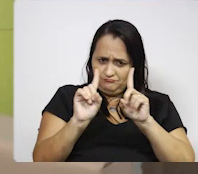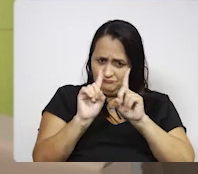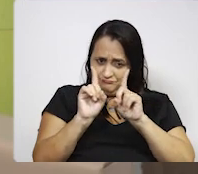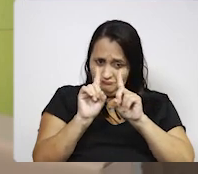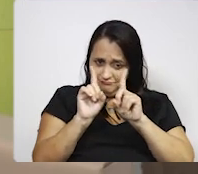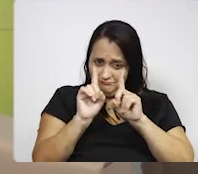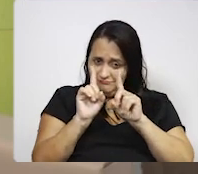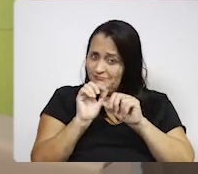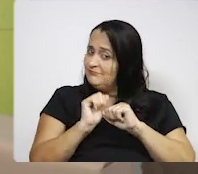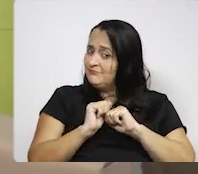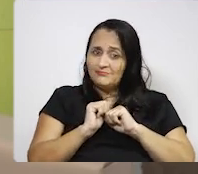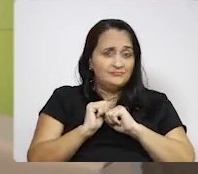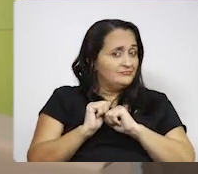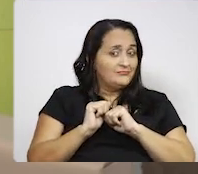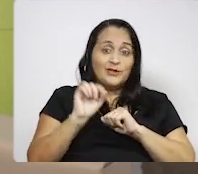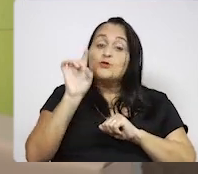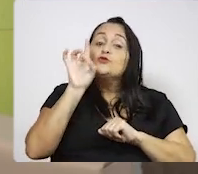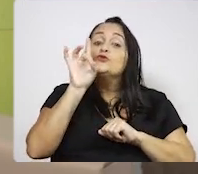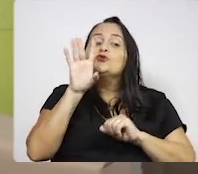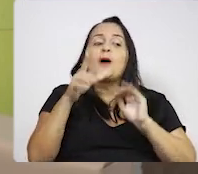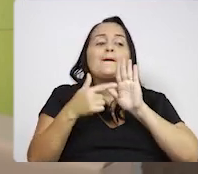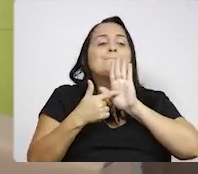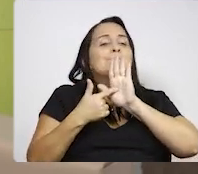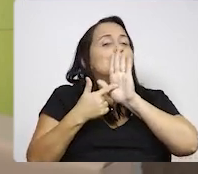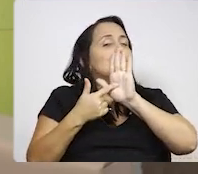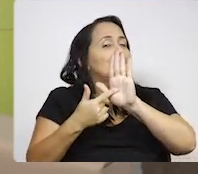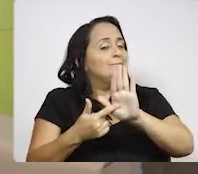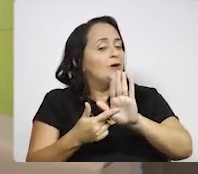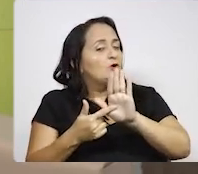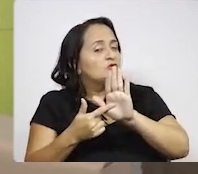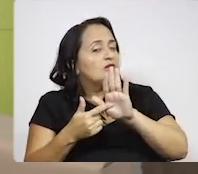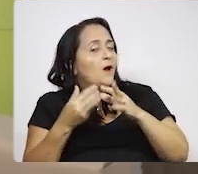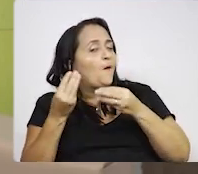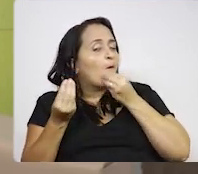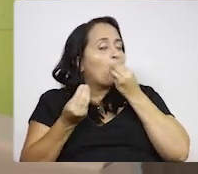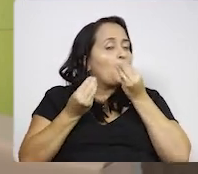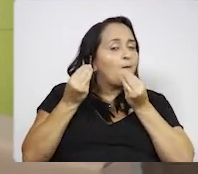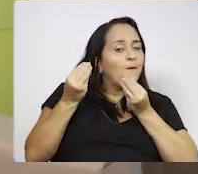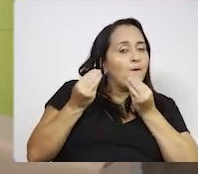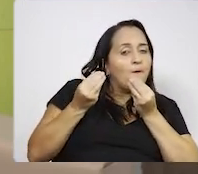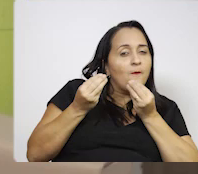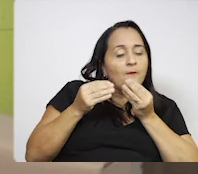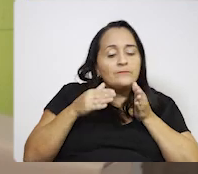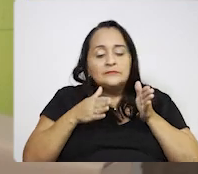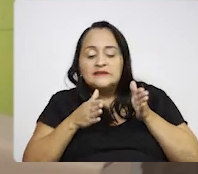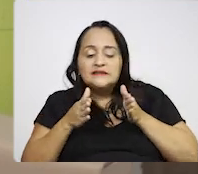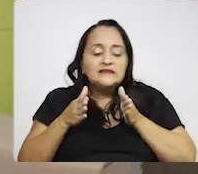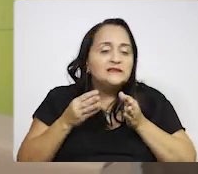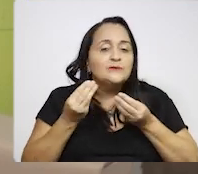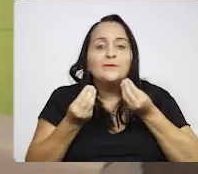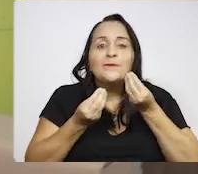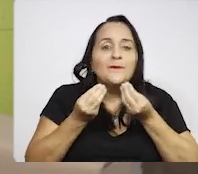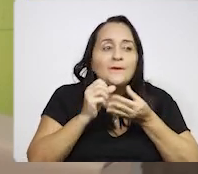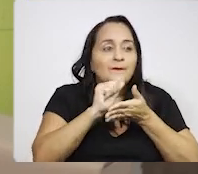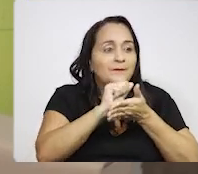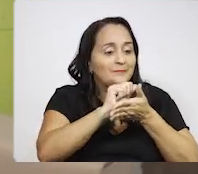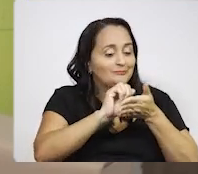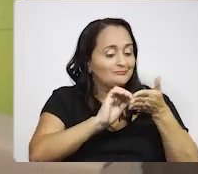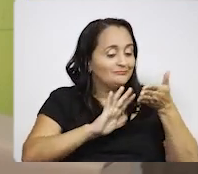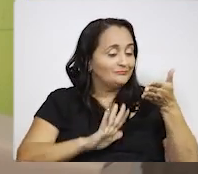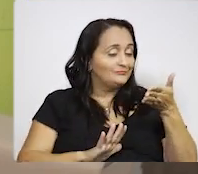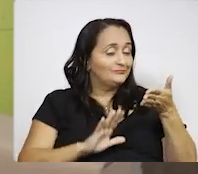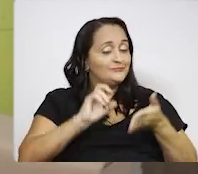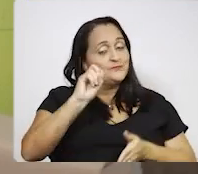não. Eu vou apenas mostrar para você um caminho, né, que você deve